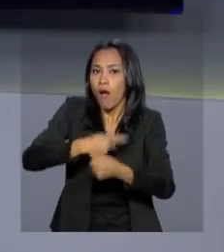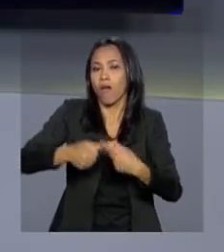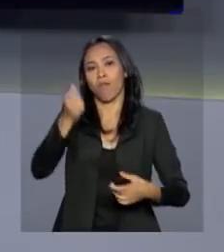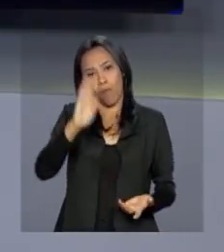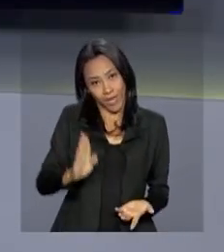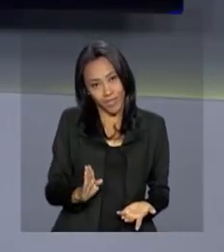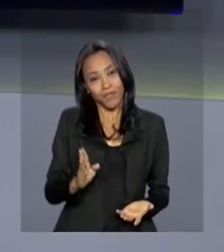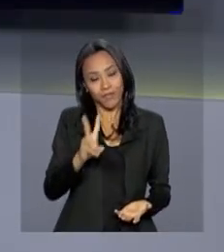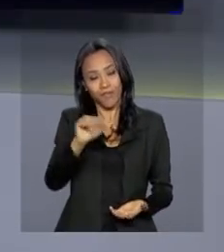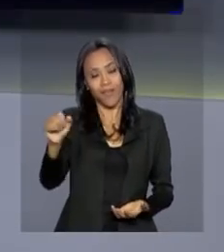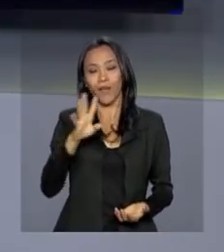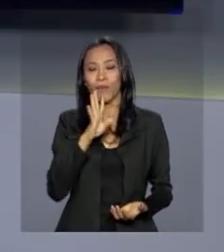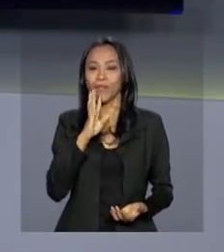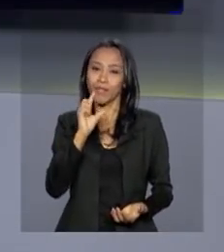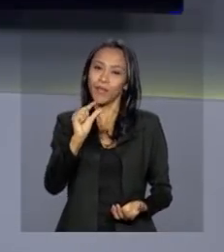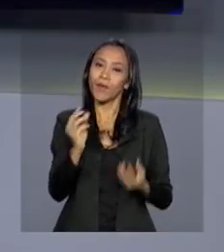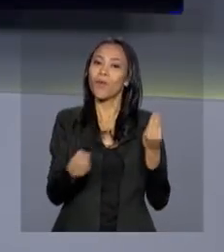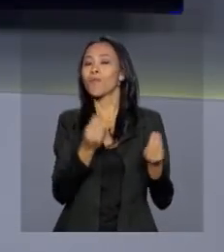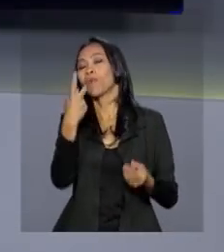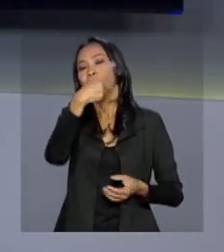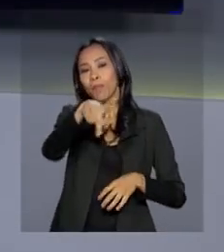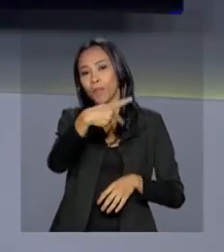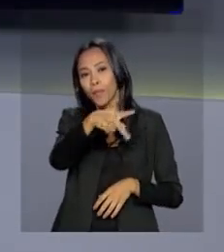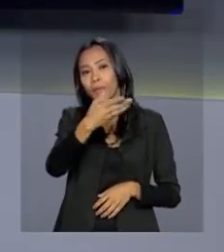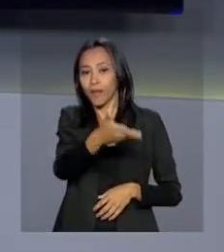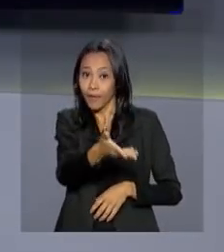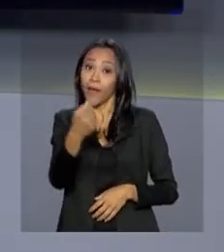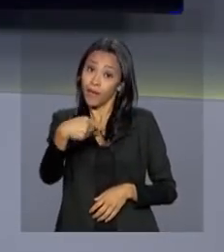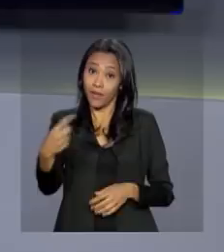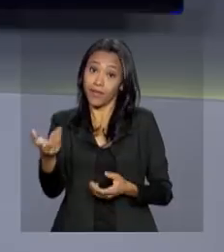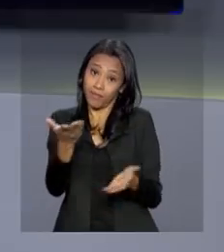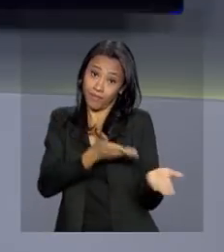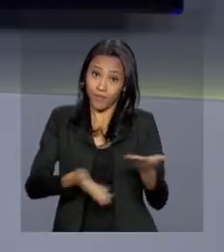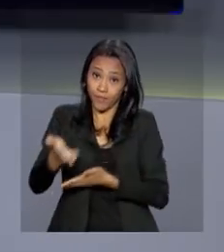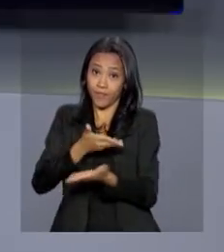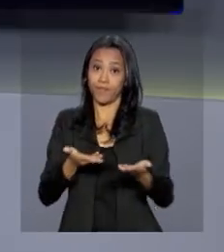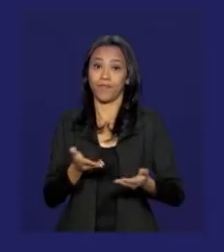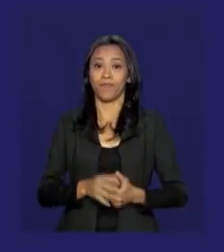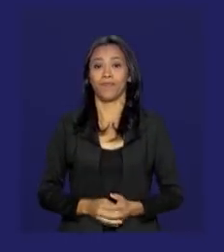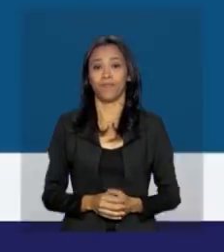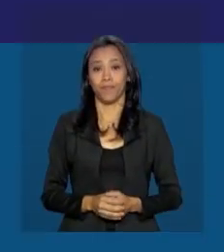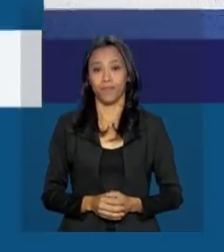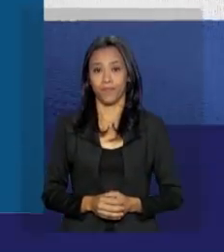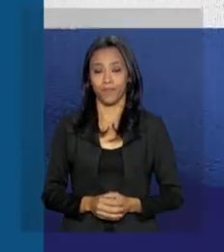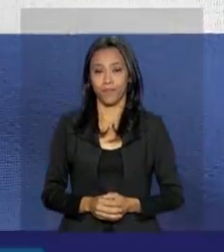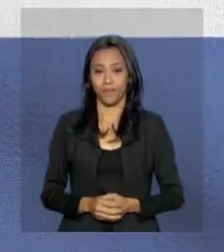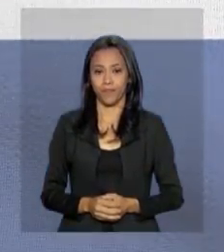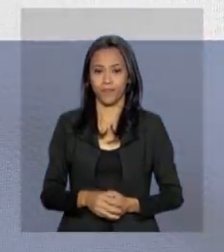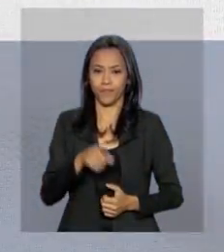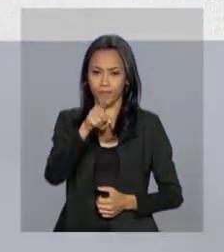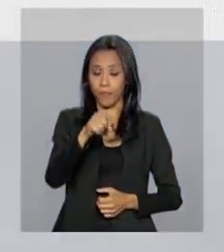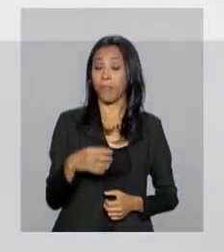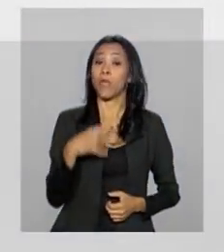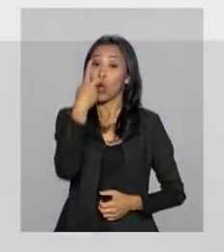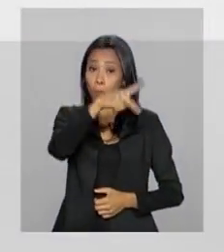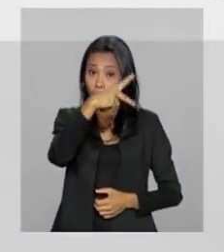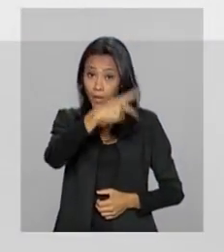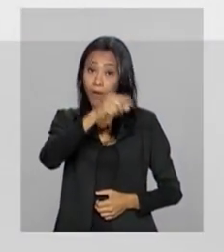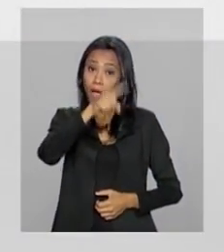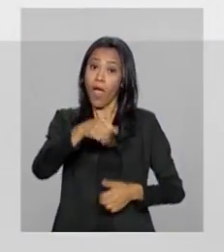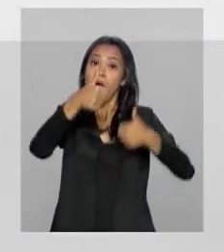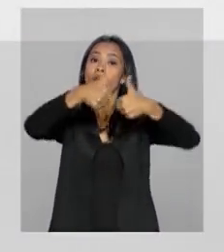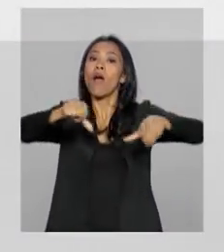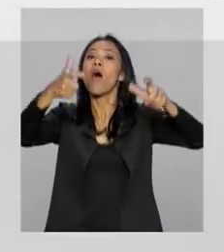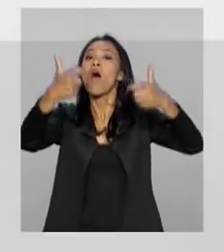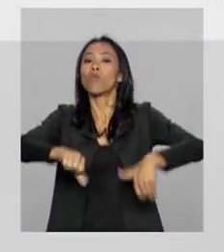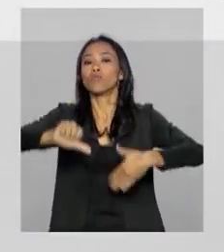saber agora um pouco mais sobre o país vizinho e o comércio com o nosso país o Paraguai fica na América do